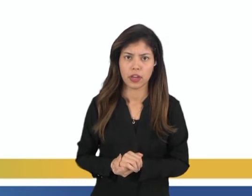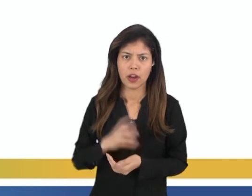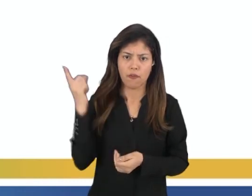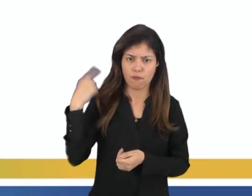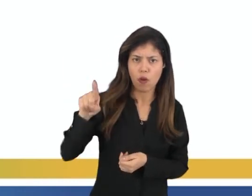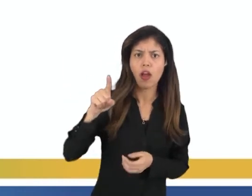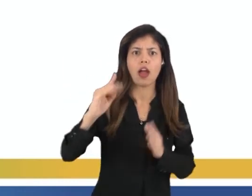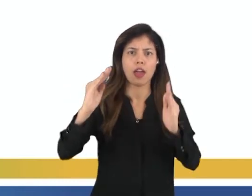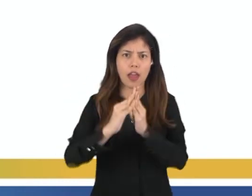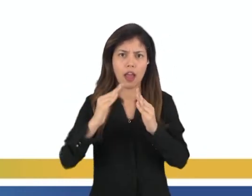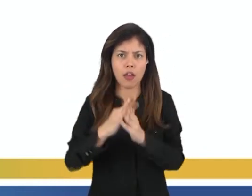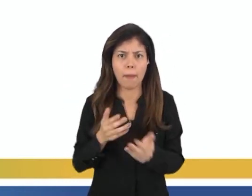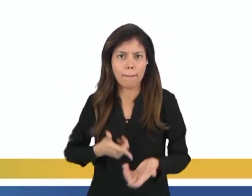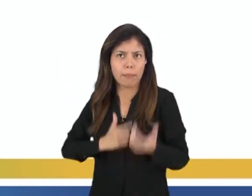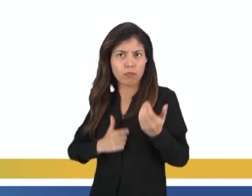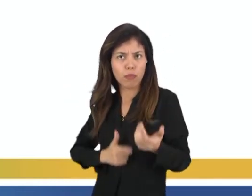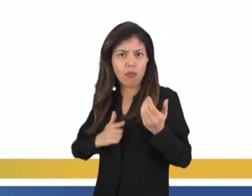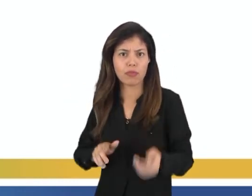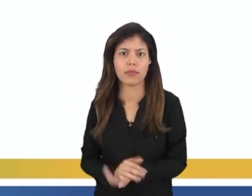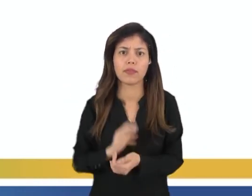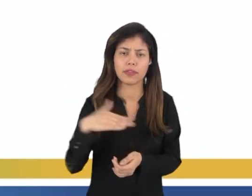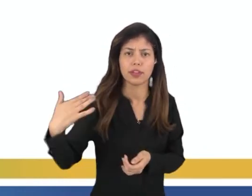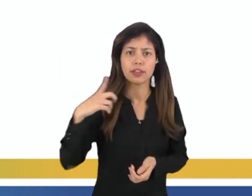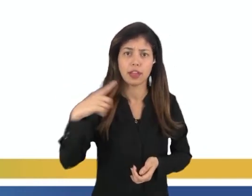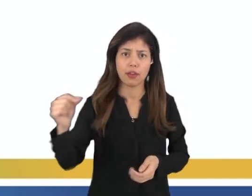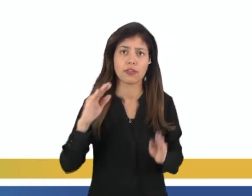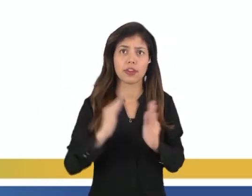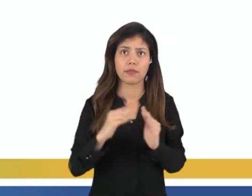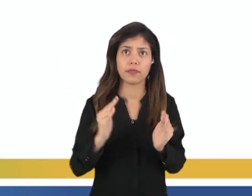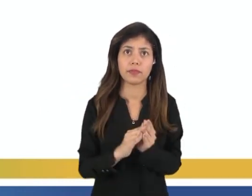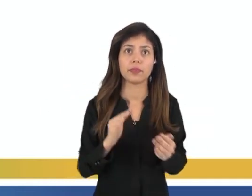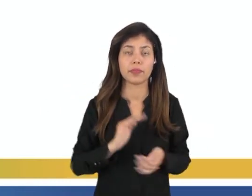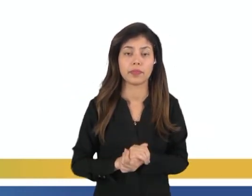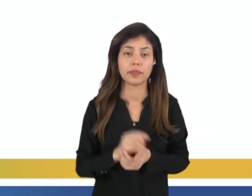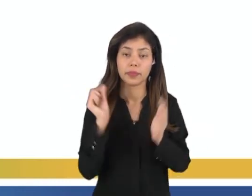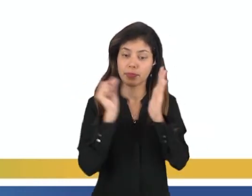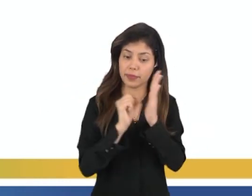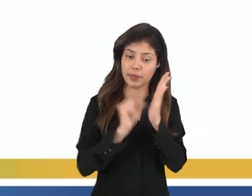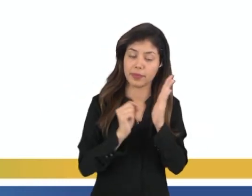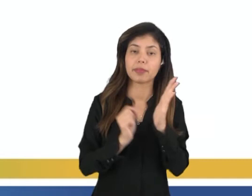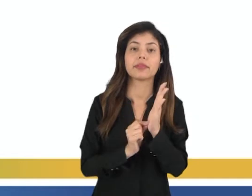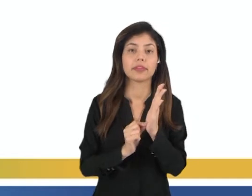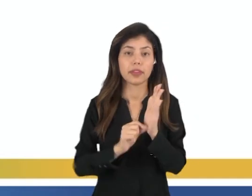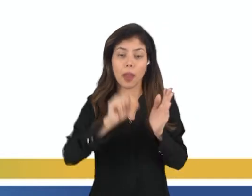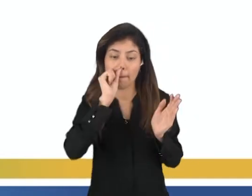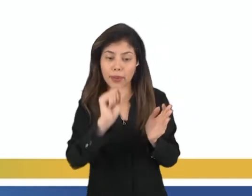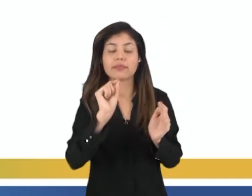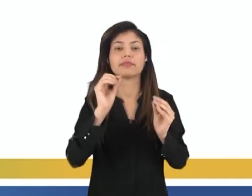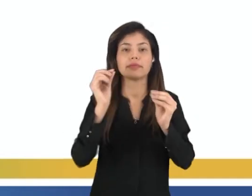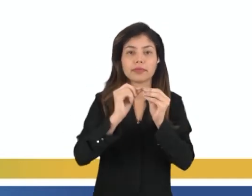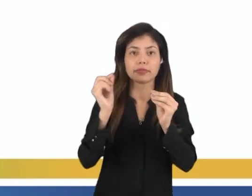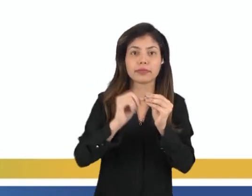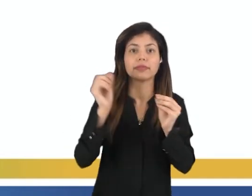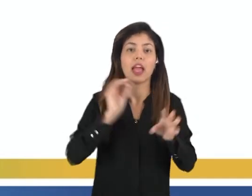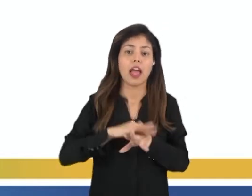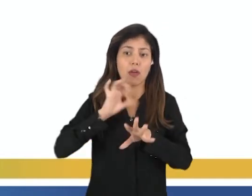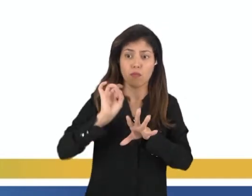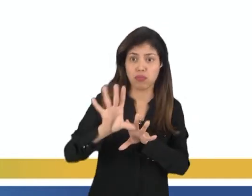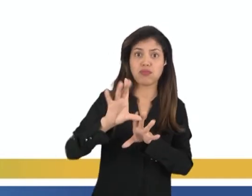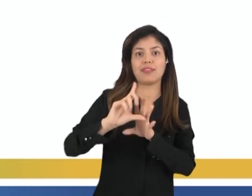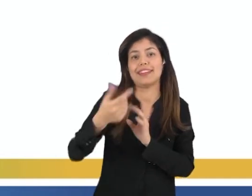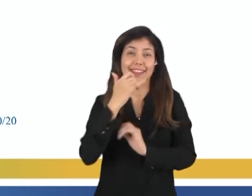sua casa pegar a espingarda. Quando ele saiu de casa, o Pica-Pau picou o bico do Pato Donald e saiu voando sorrindo.